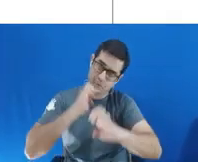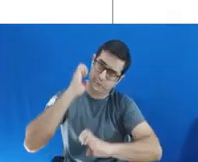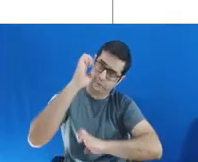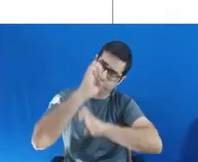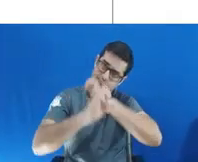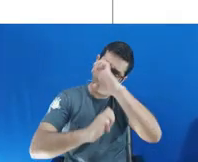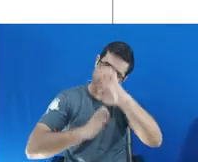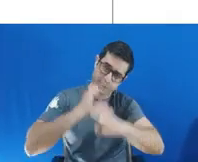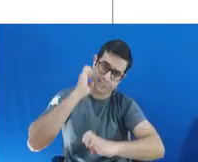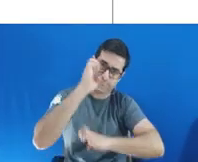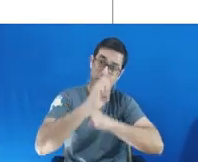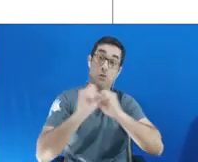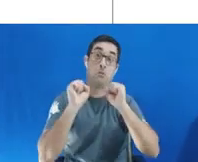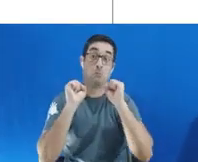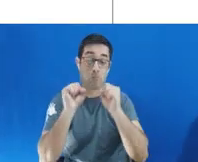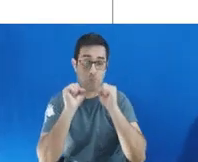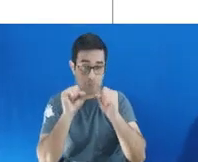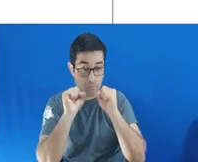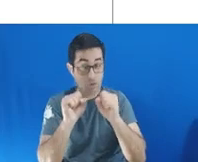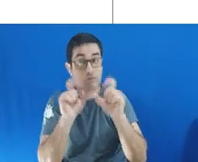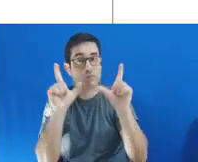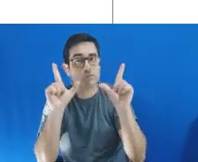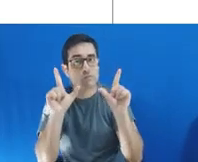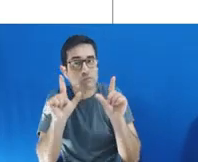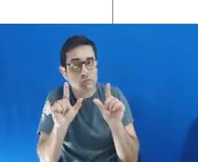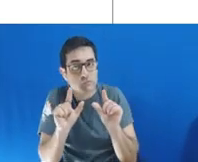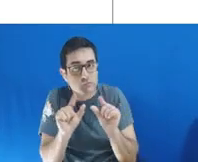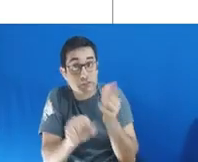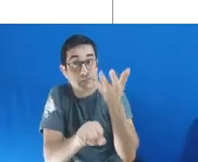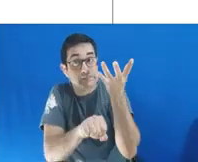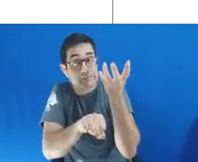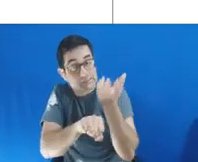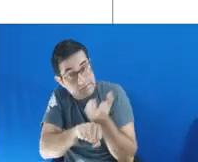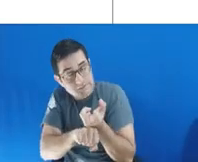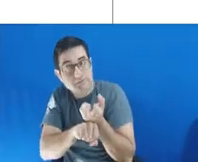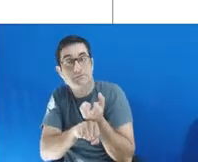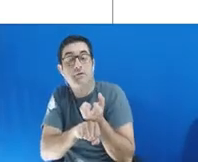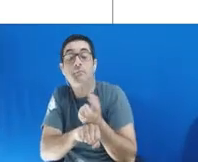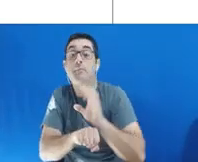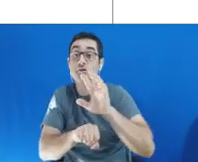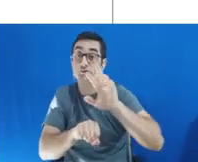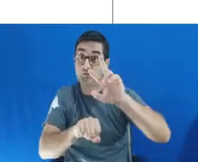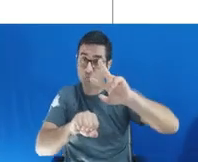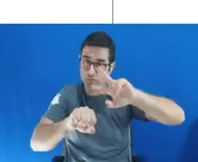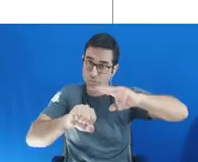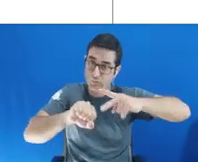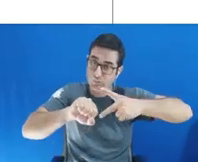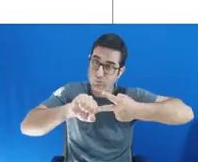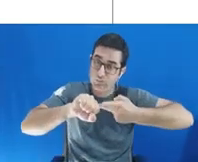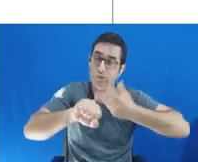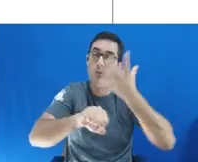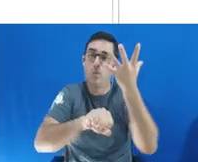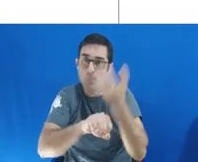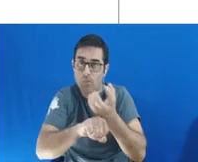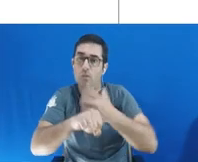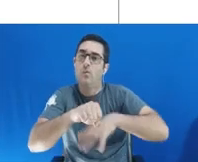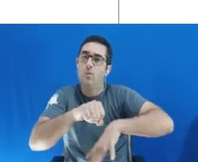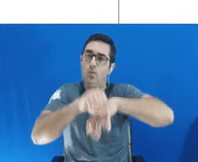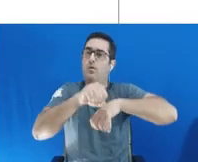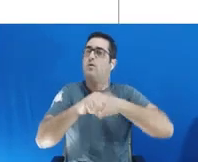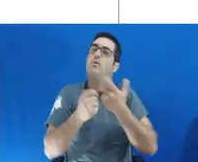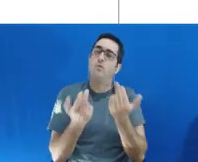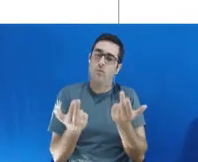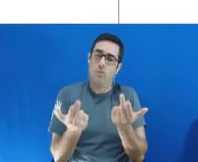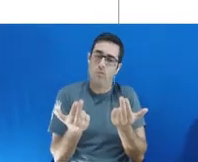eles podem estar diminuindo, de alguma forma, a atração do núcleo, mas que ambos estão sentindo a mesma atração pelo